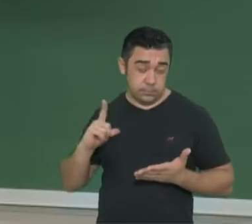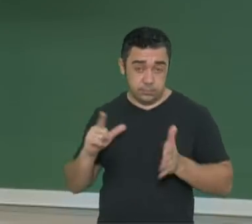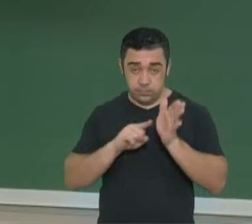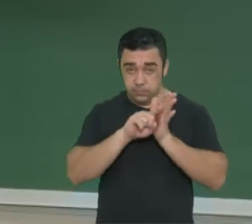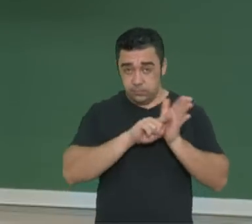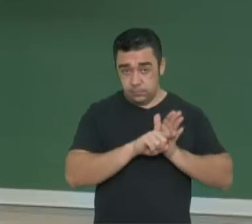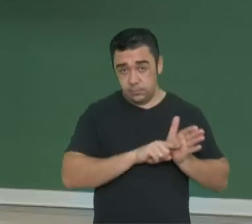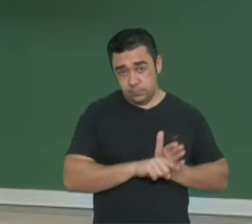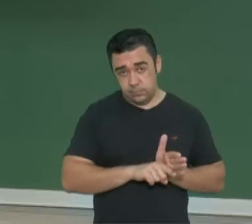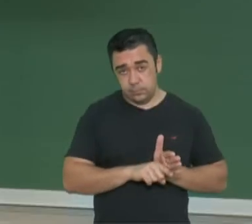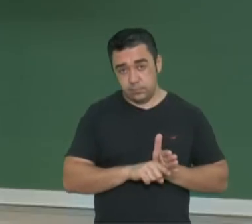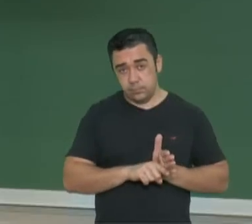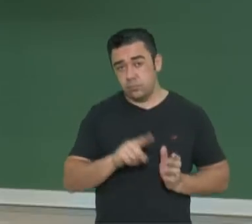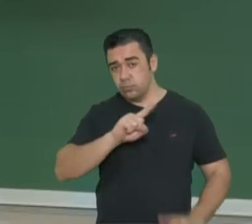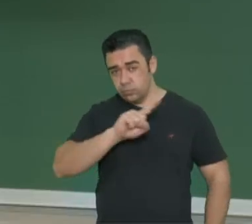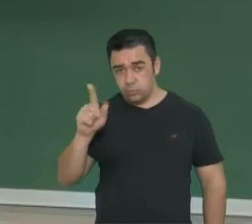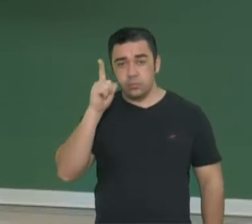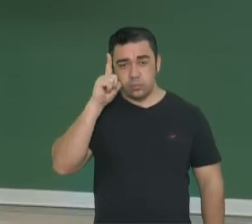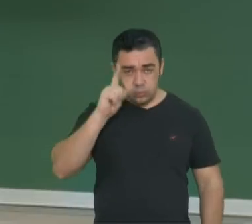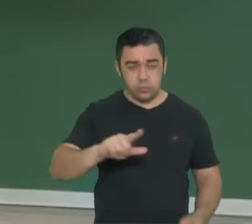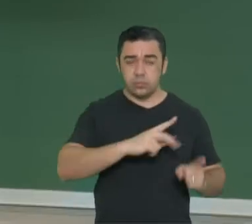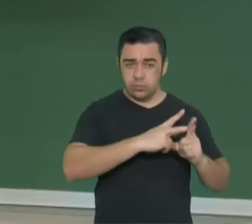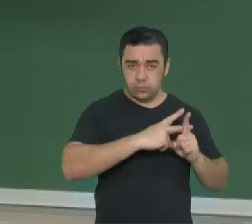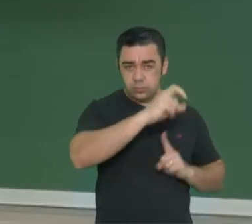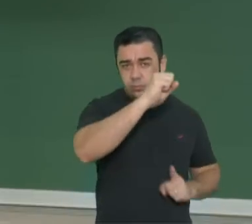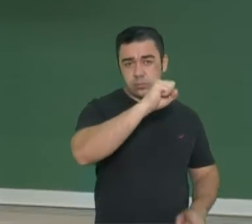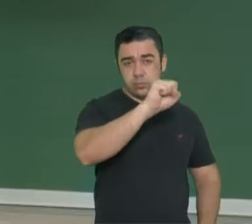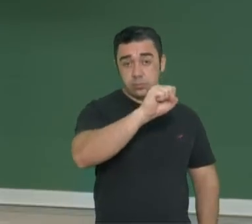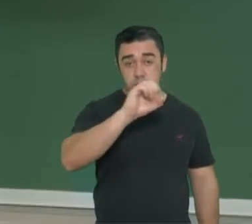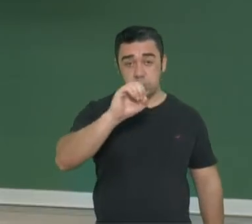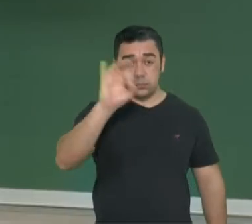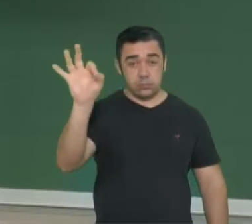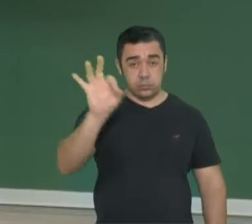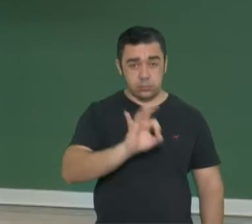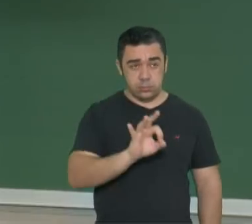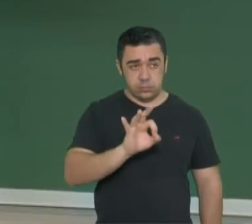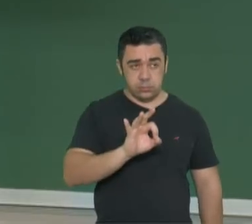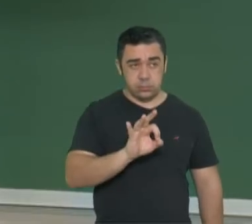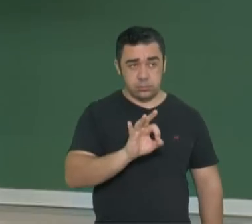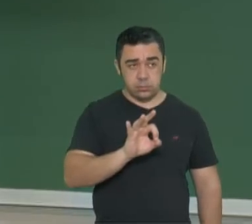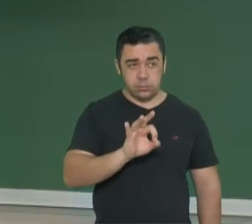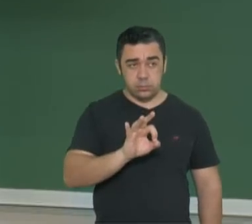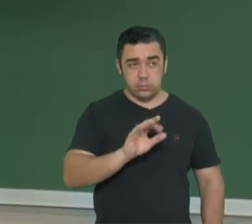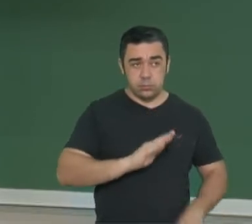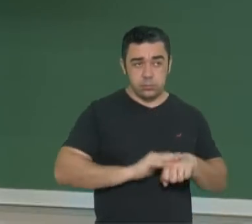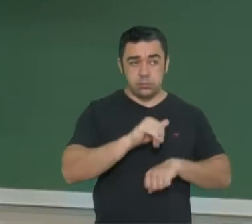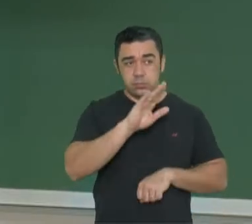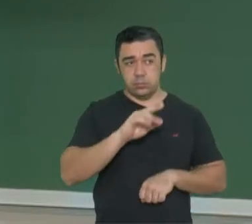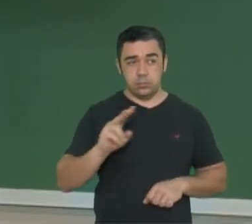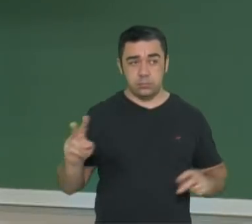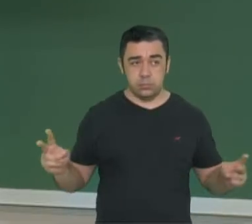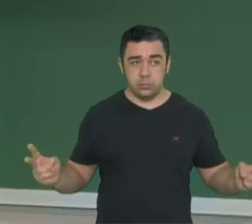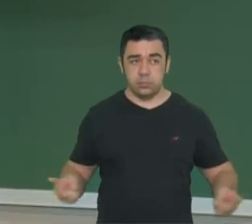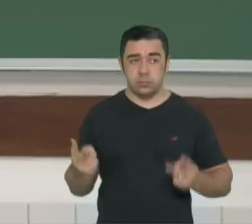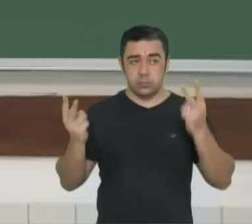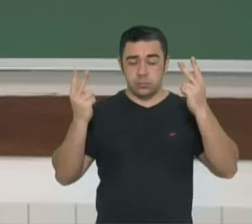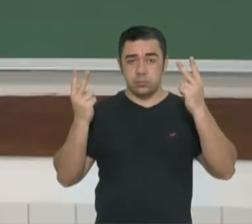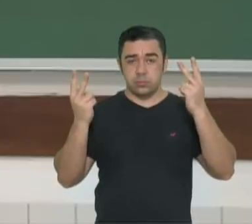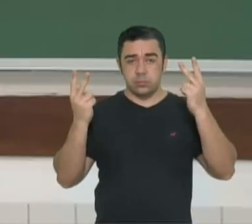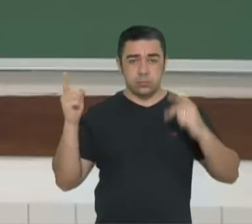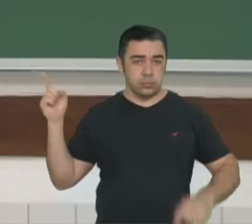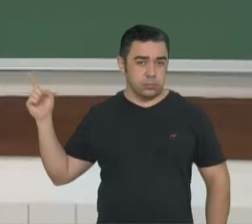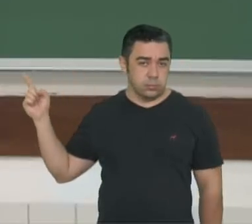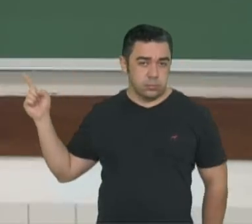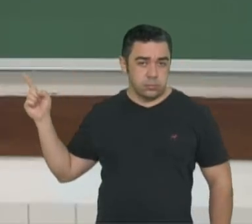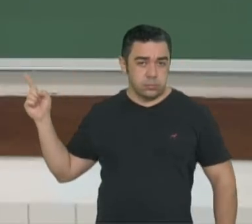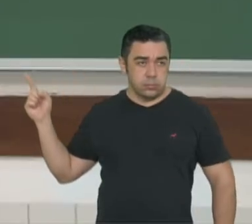previam, o não venceu com mais de 80% dos votos. Você tem ali, ó, do teu ladinho direito da tela,